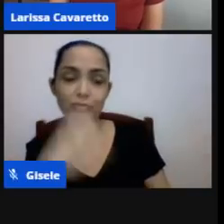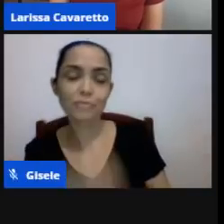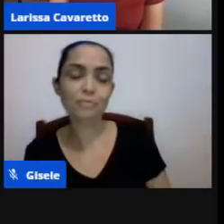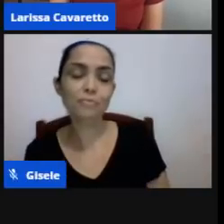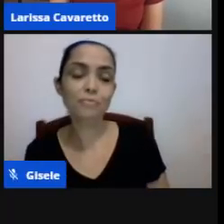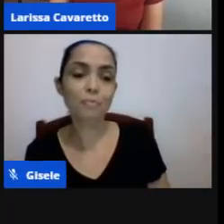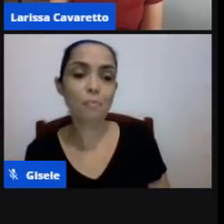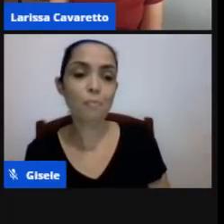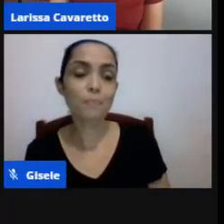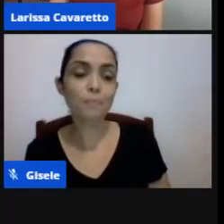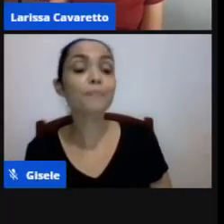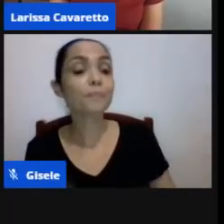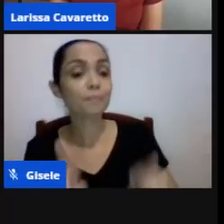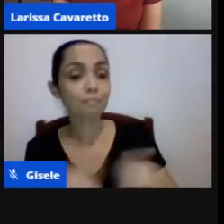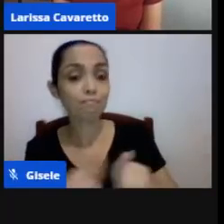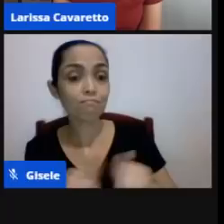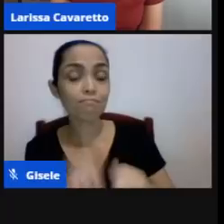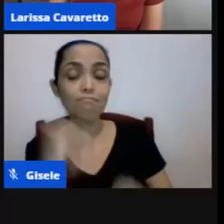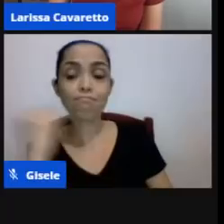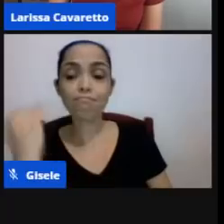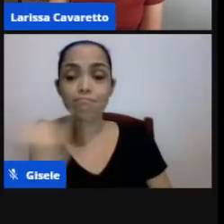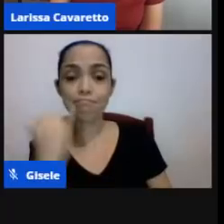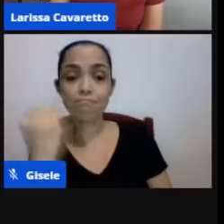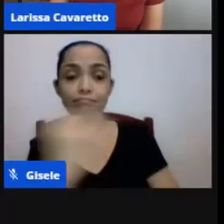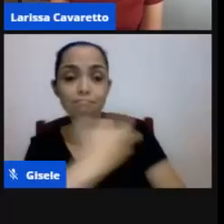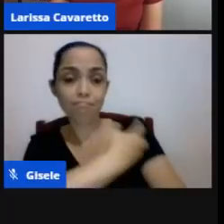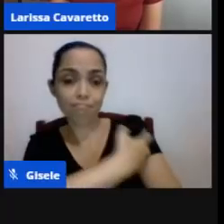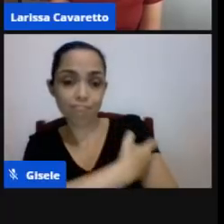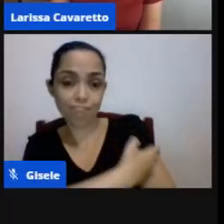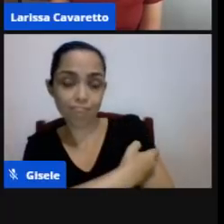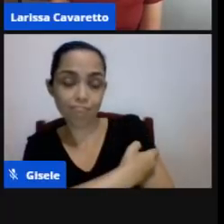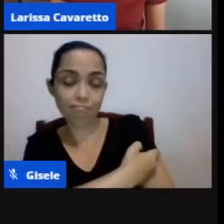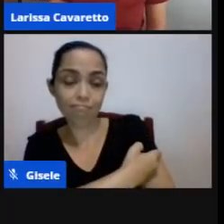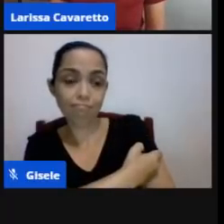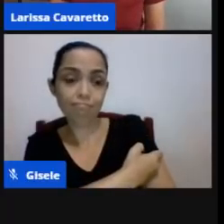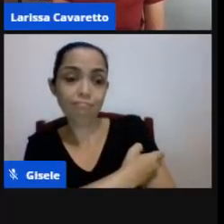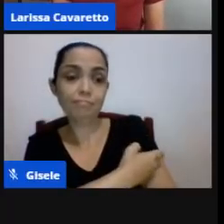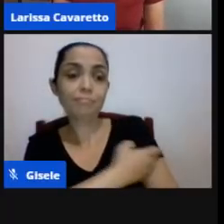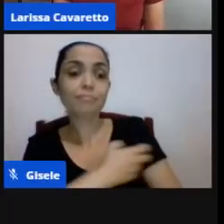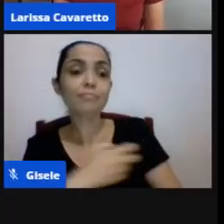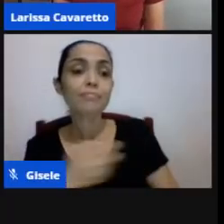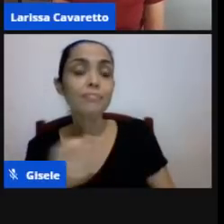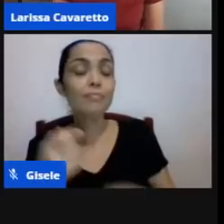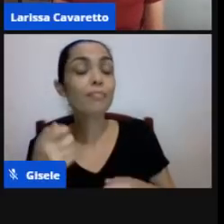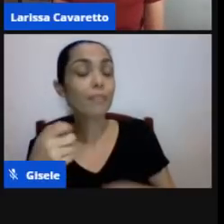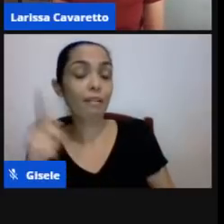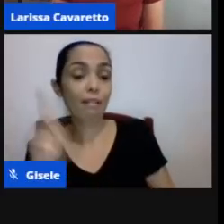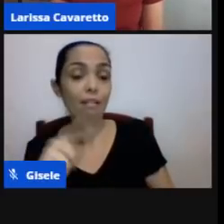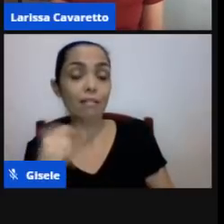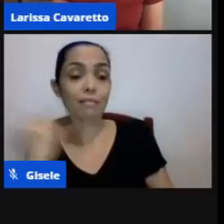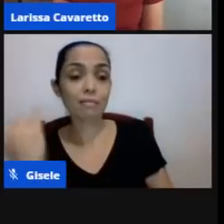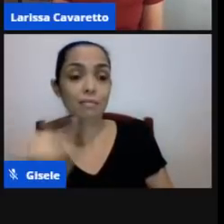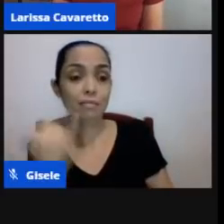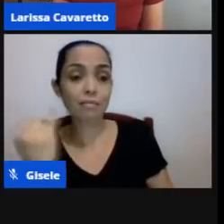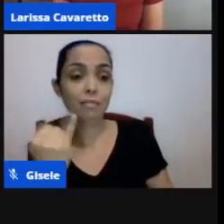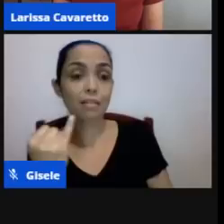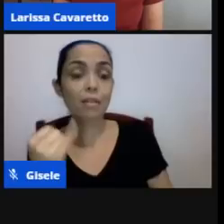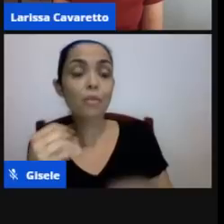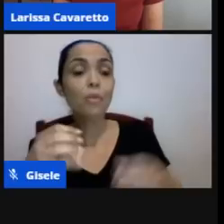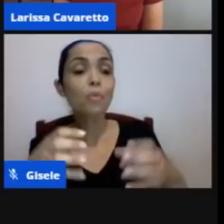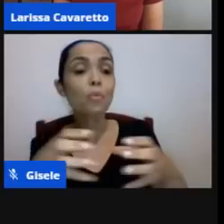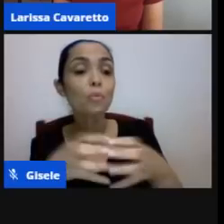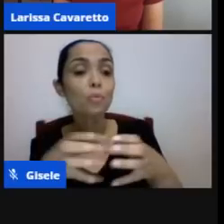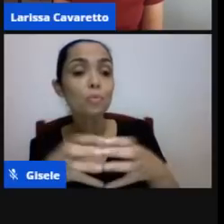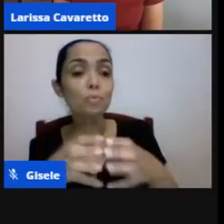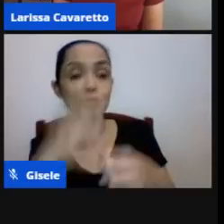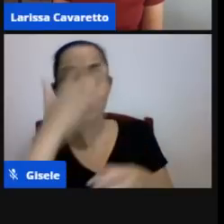E uma coisa importante sobre a vacinação é que ela só é eficaz quando uma quantidade significativa da